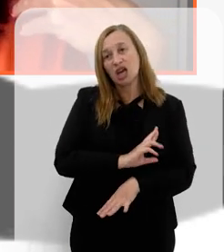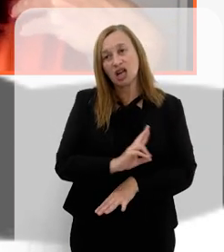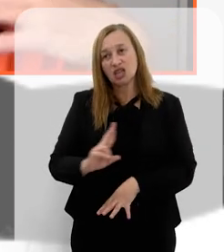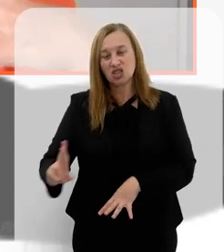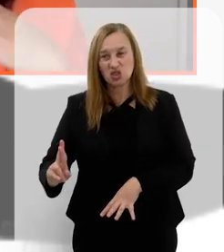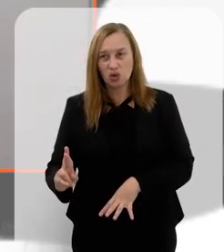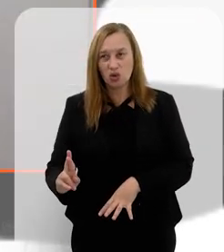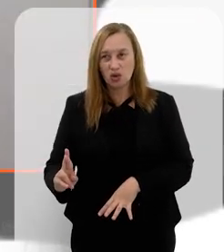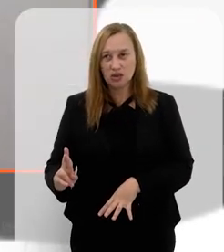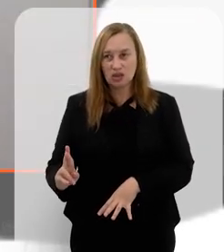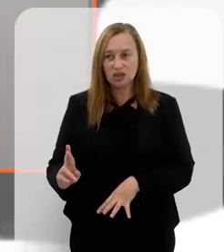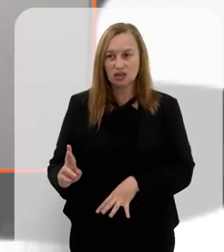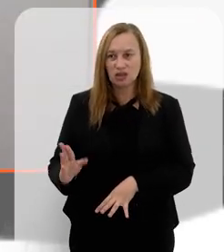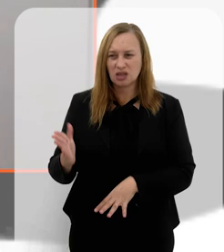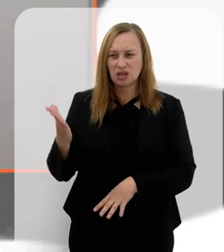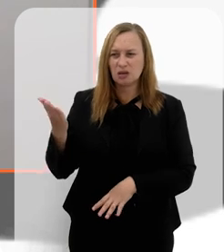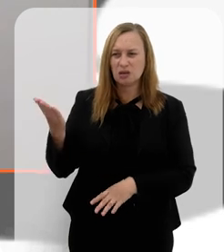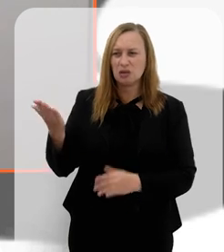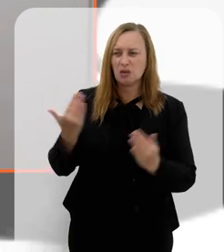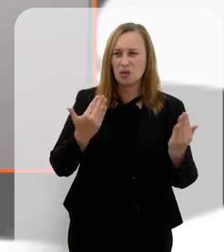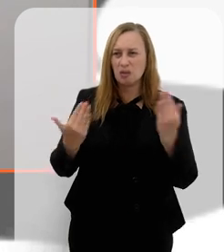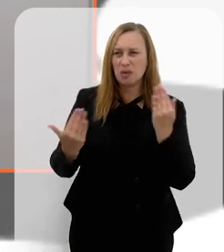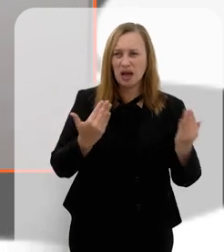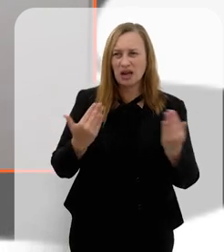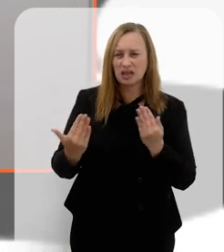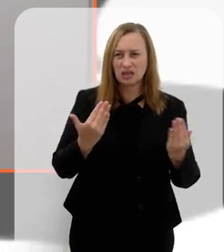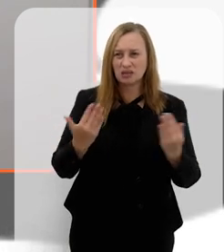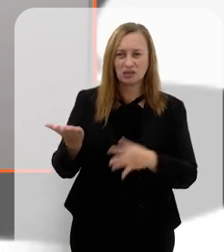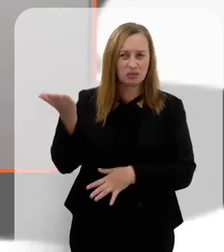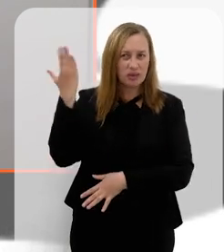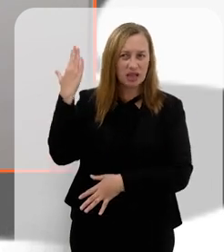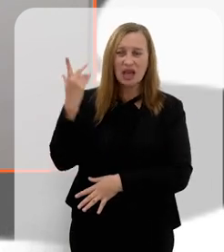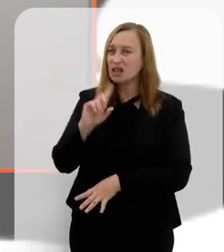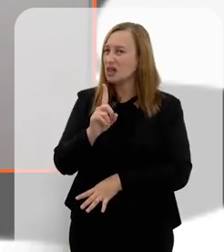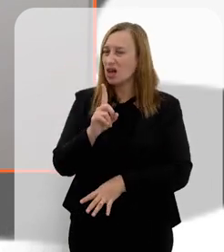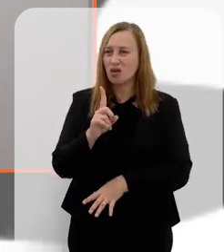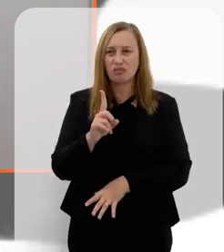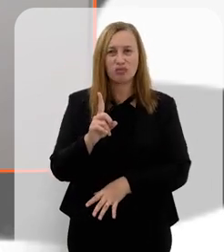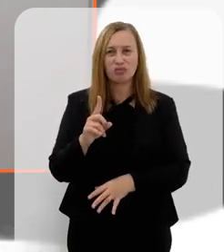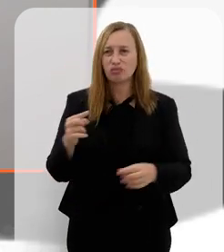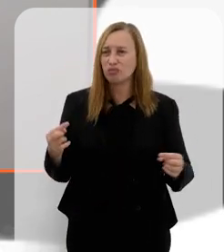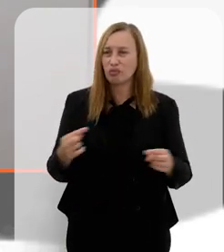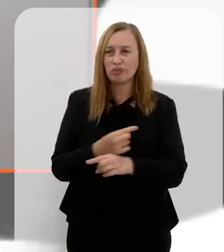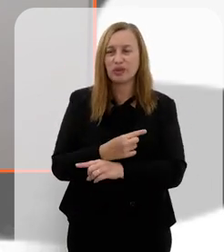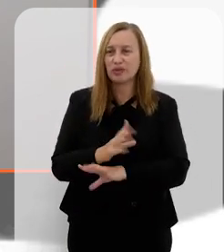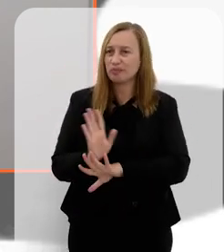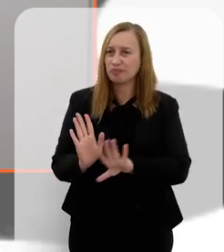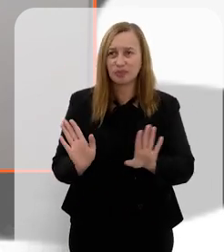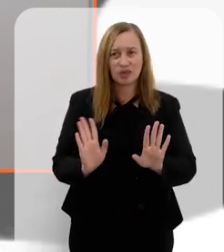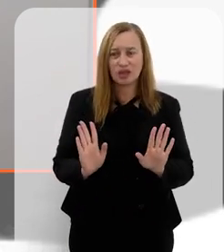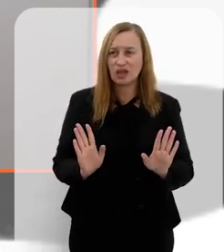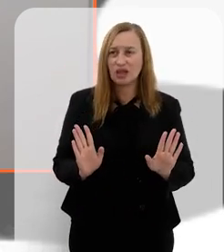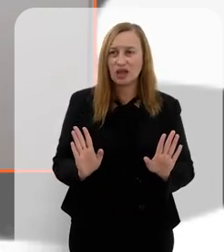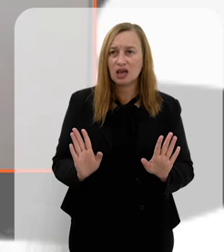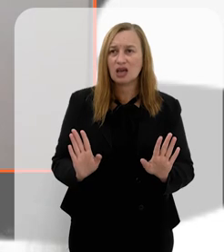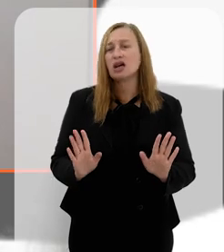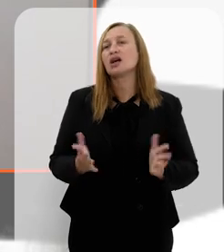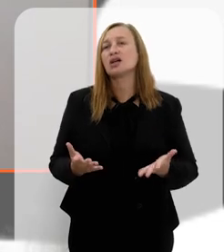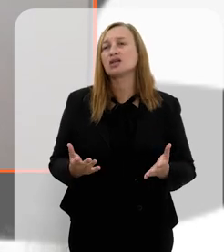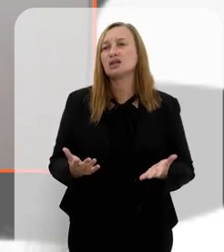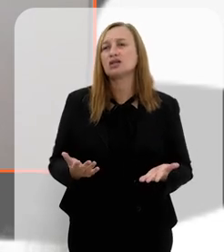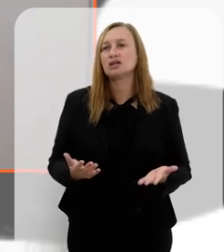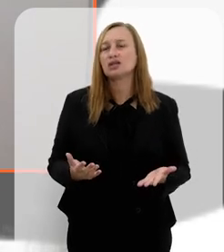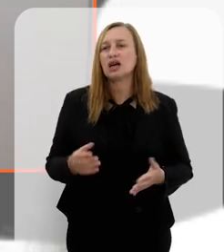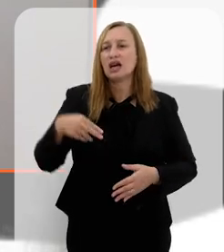religiosa. Não tem nada a ver com nenhuma religião. É uma prática que, inclusive, com